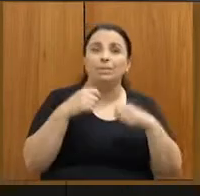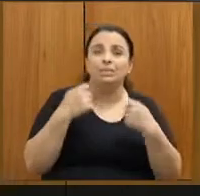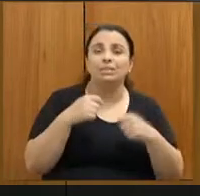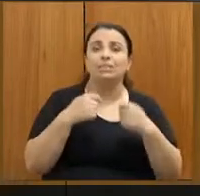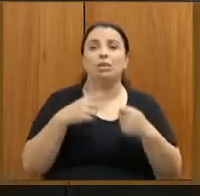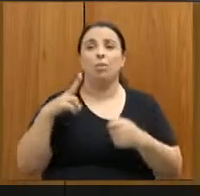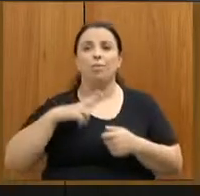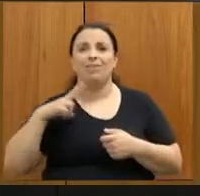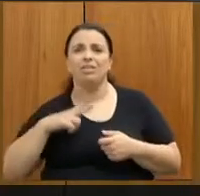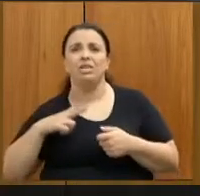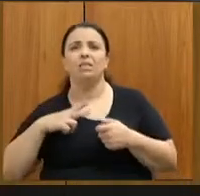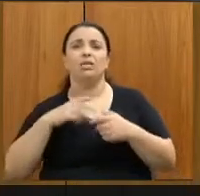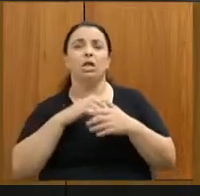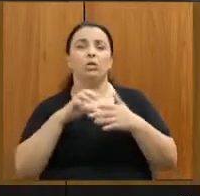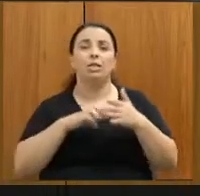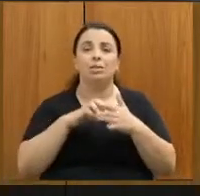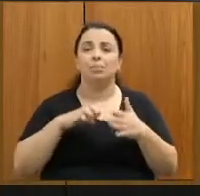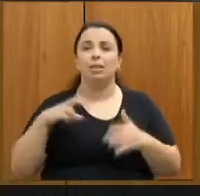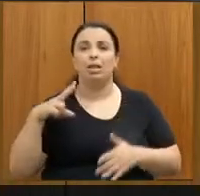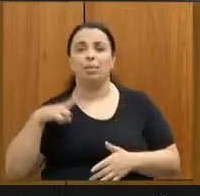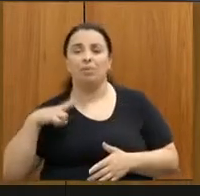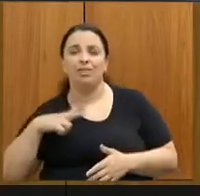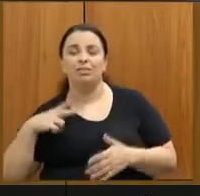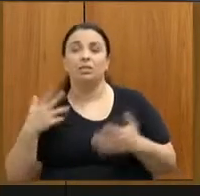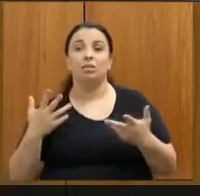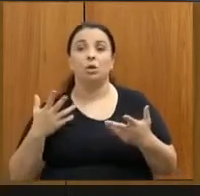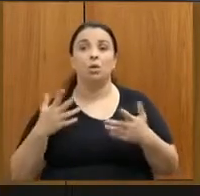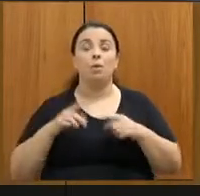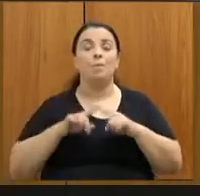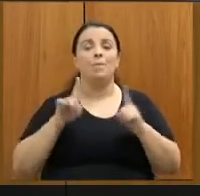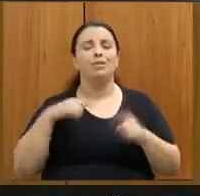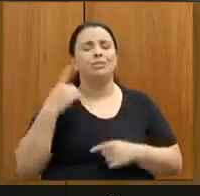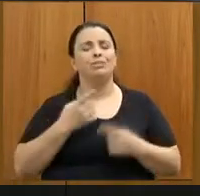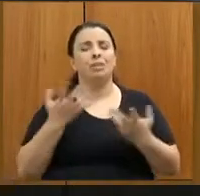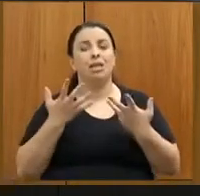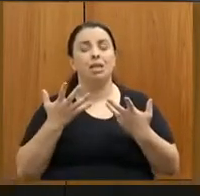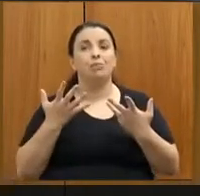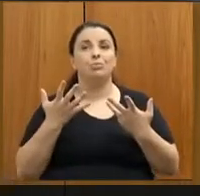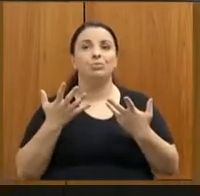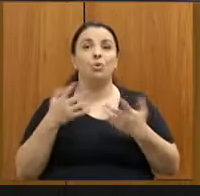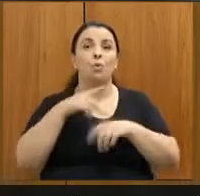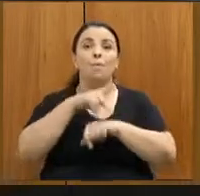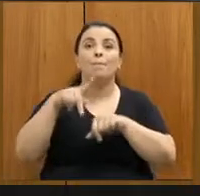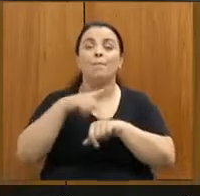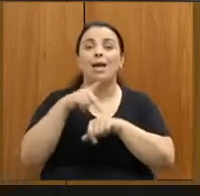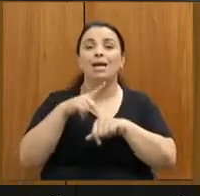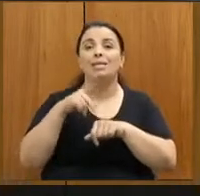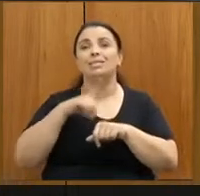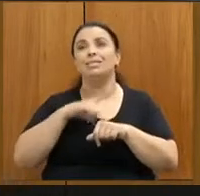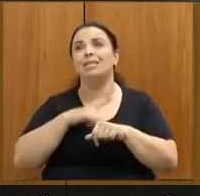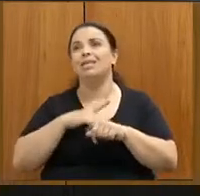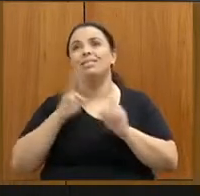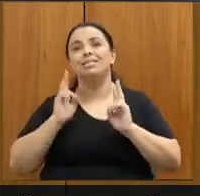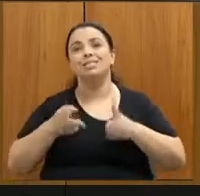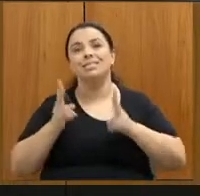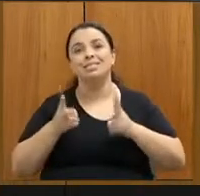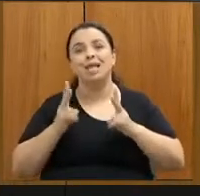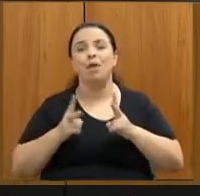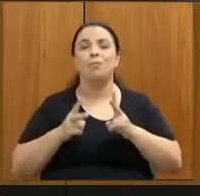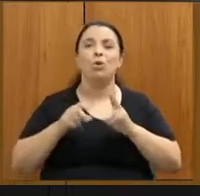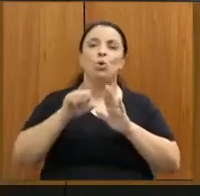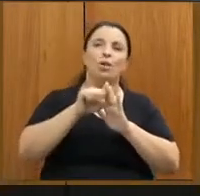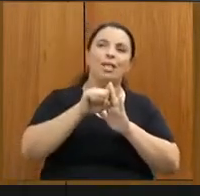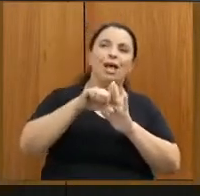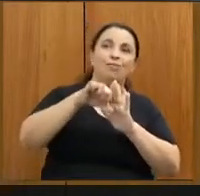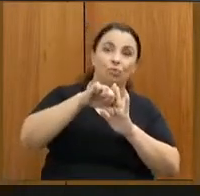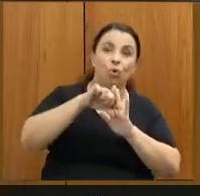globalização mas o nossa preocupação que o país se propõe sempre a seu oitavo na economia do mundo e